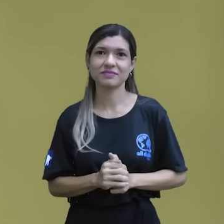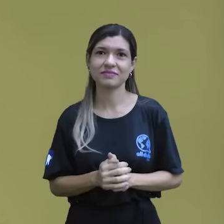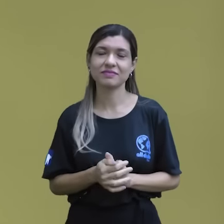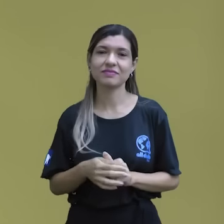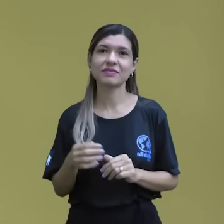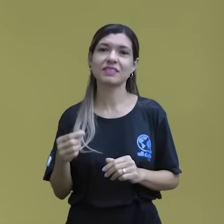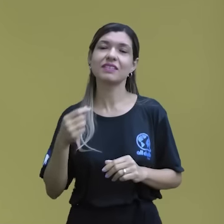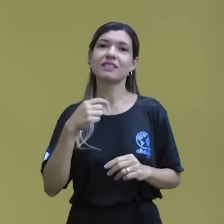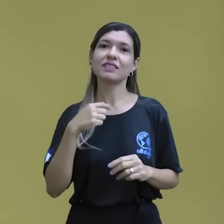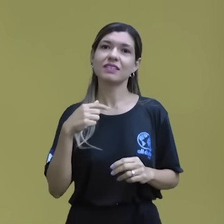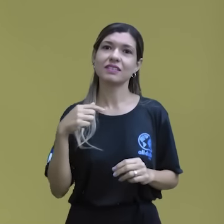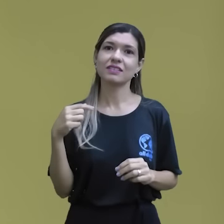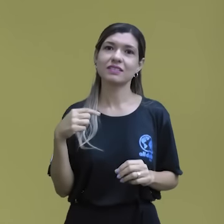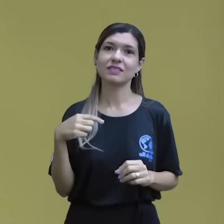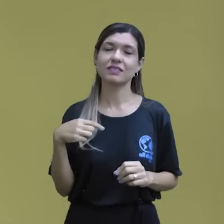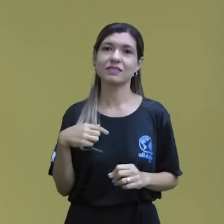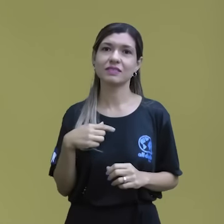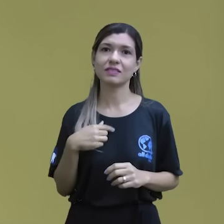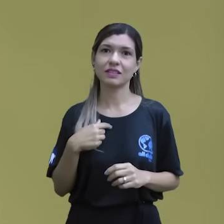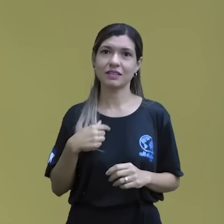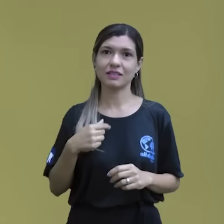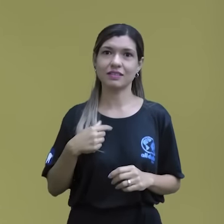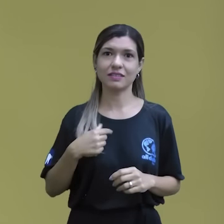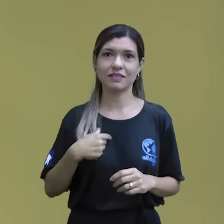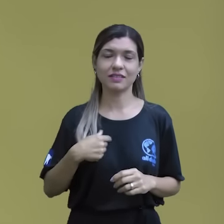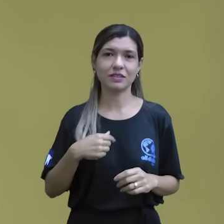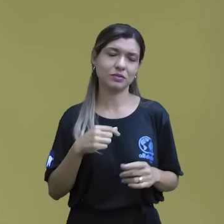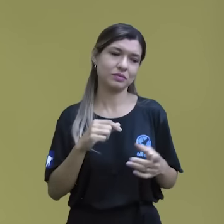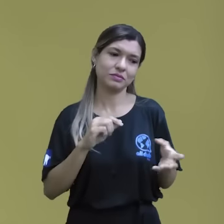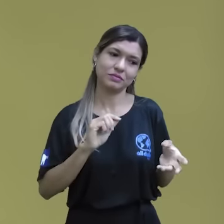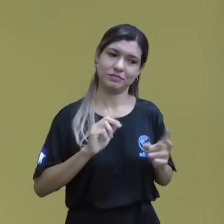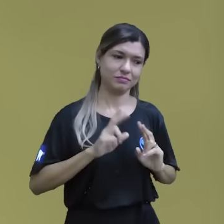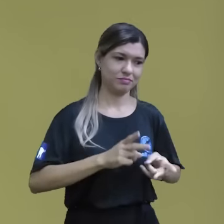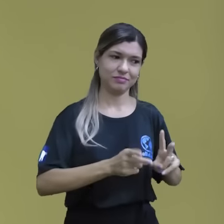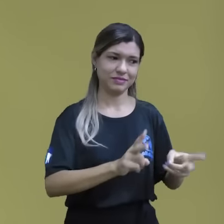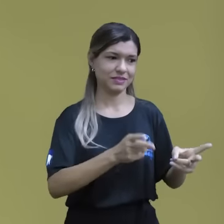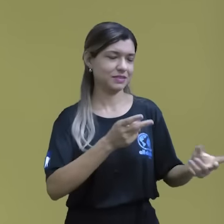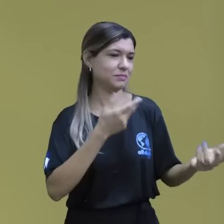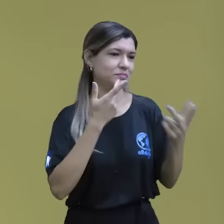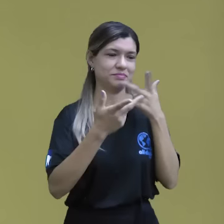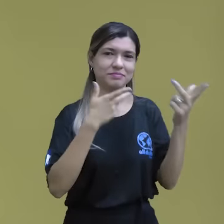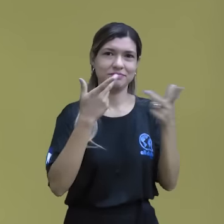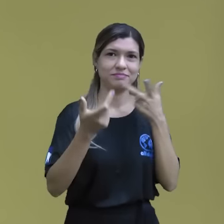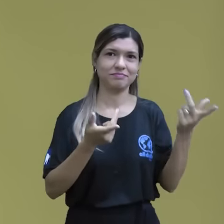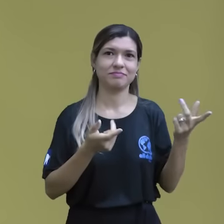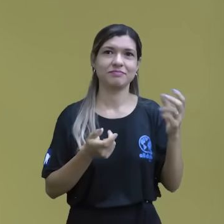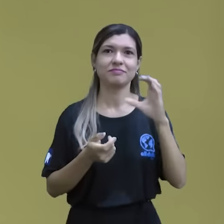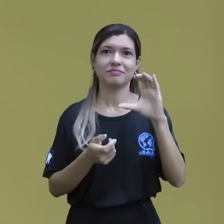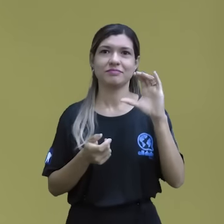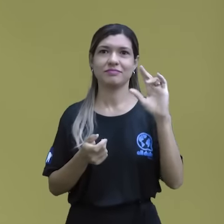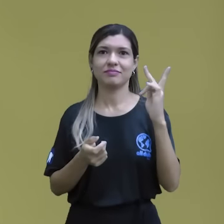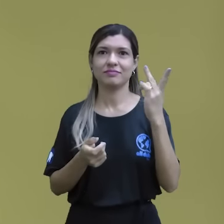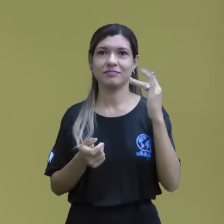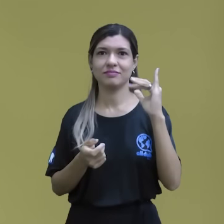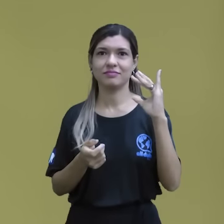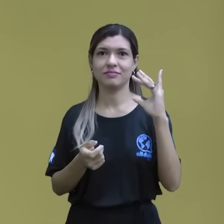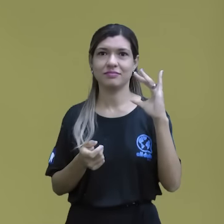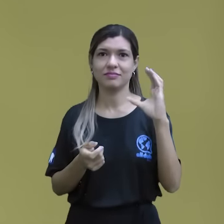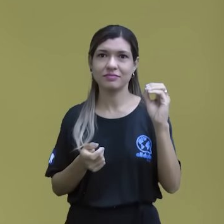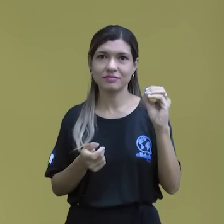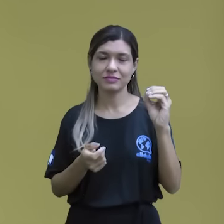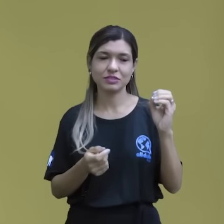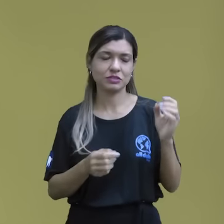muito meu amigo. Na véspera dele ir para São Paulo, onde ele morre, eu deixei, saí da Casa Rui e deixei ele de carro na clínica